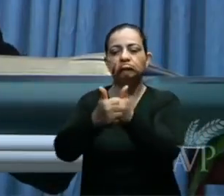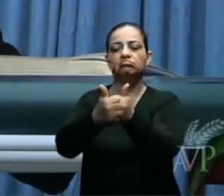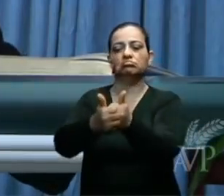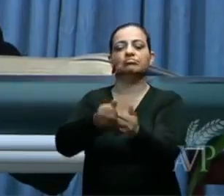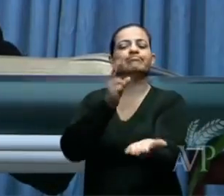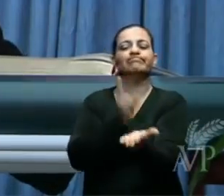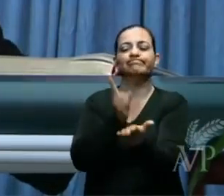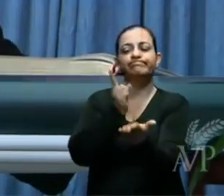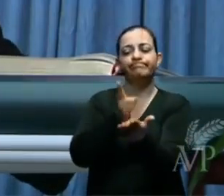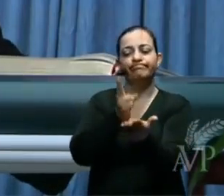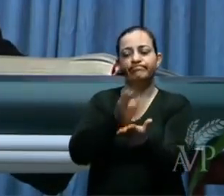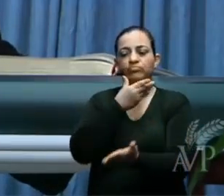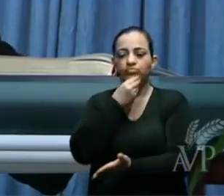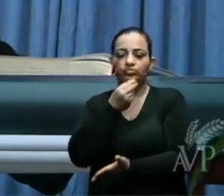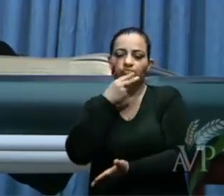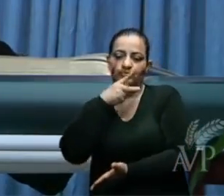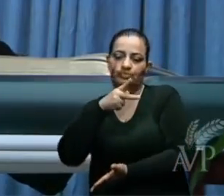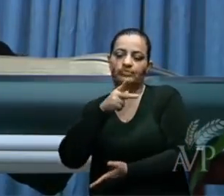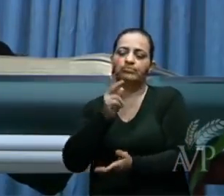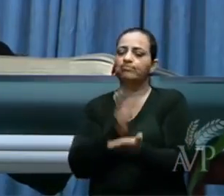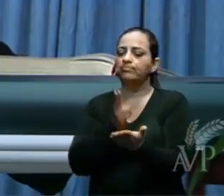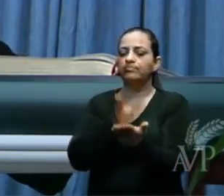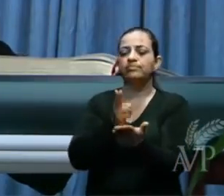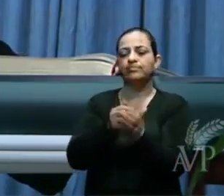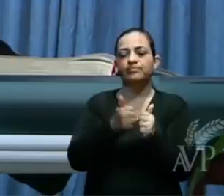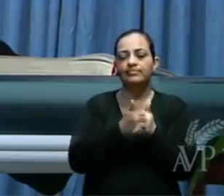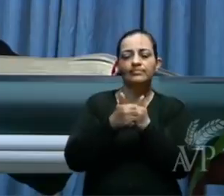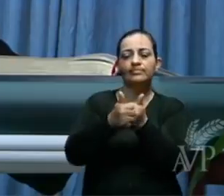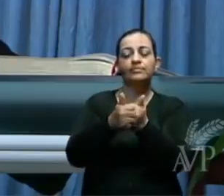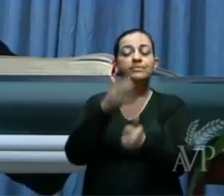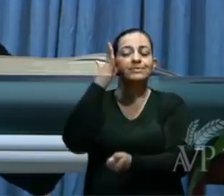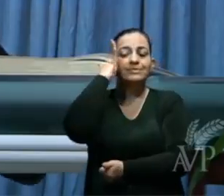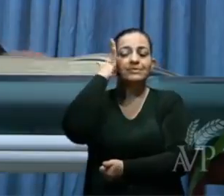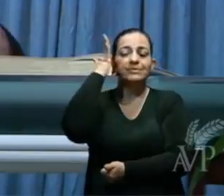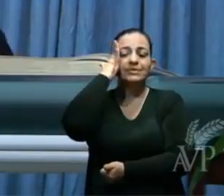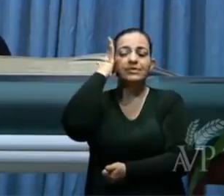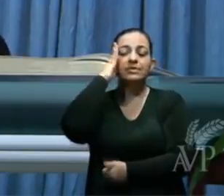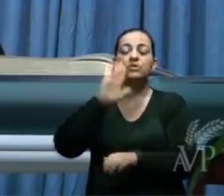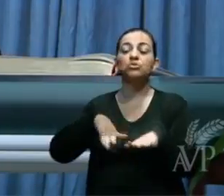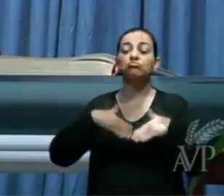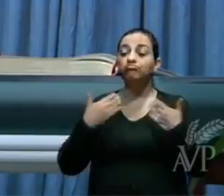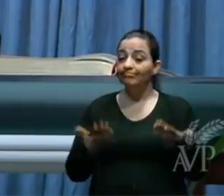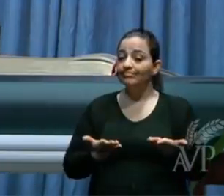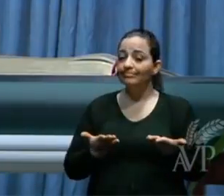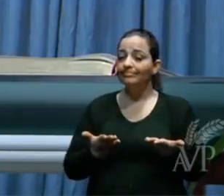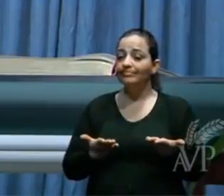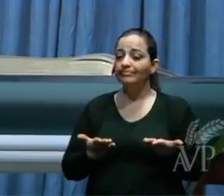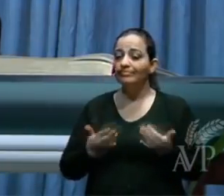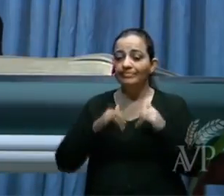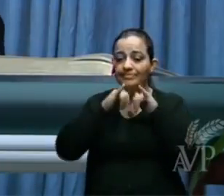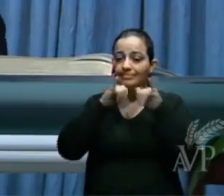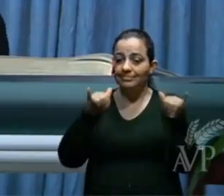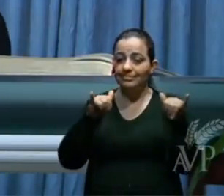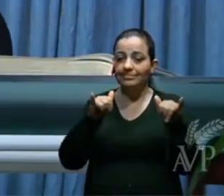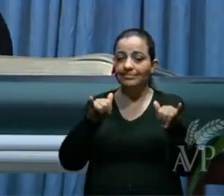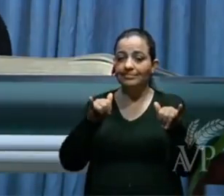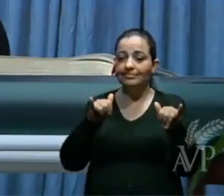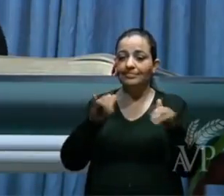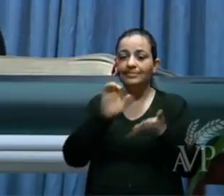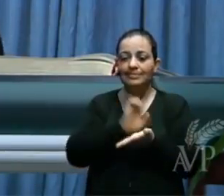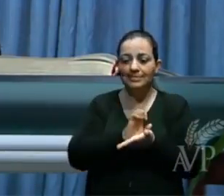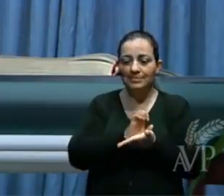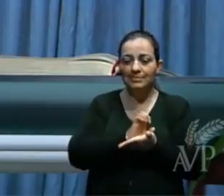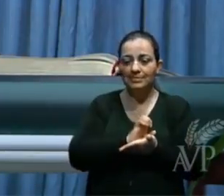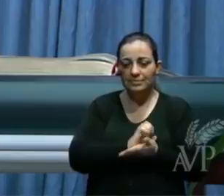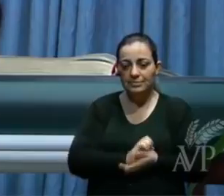dada ao nosso profeta e sabe qual a mensagem que lhes